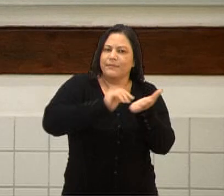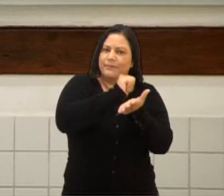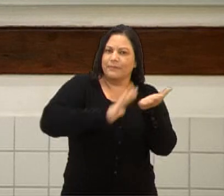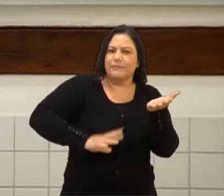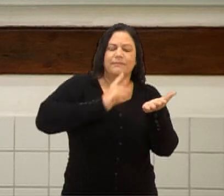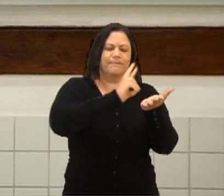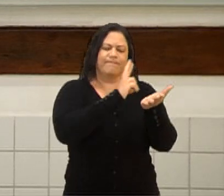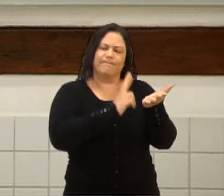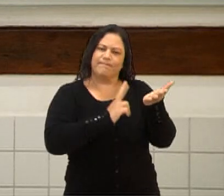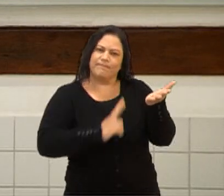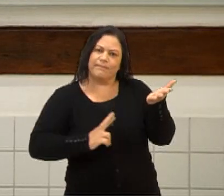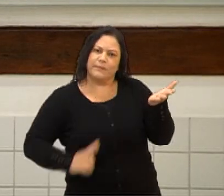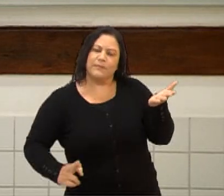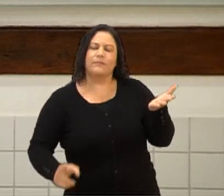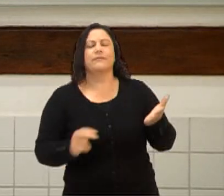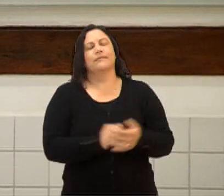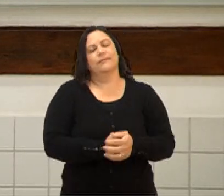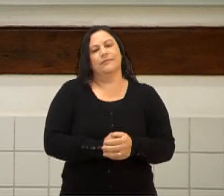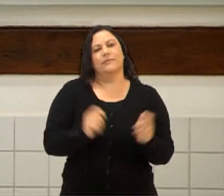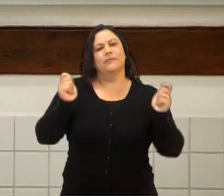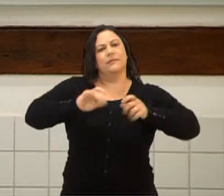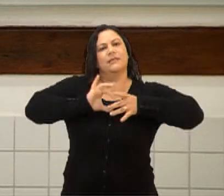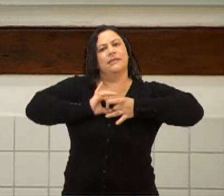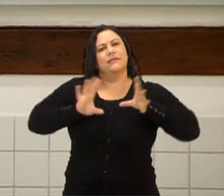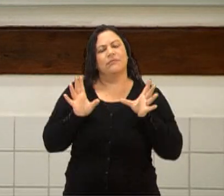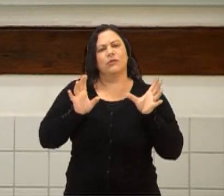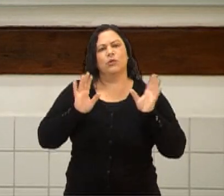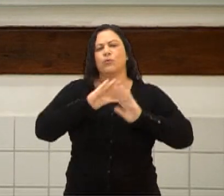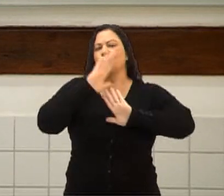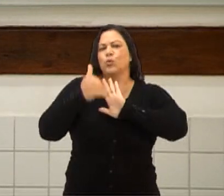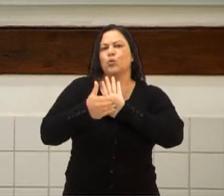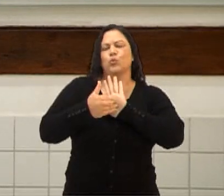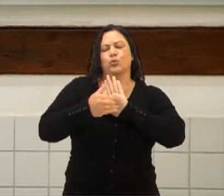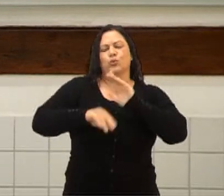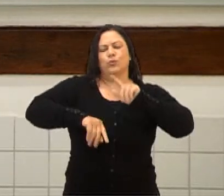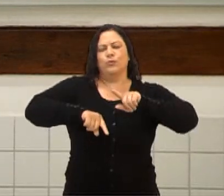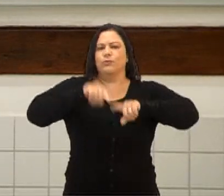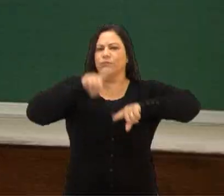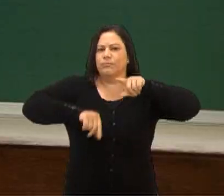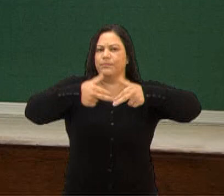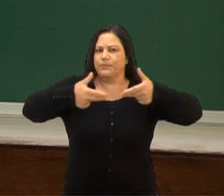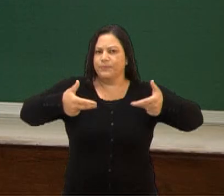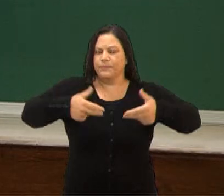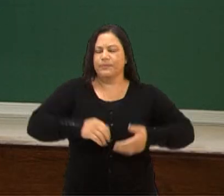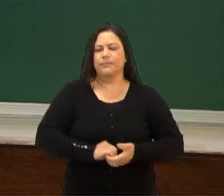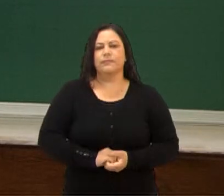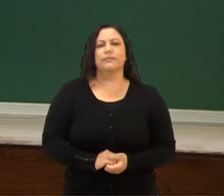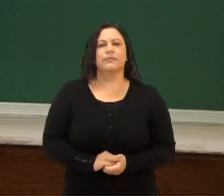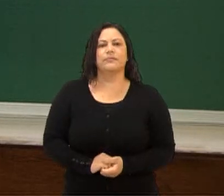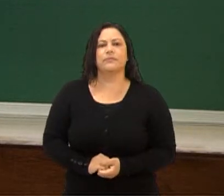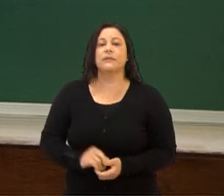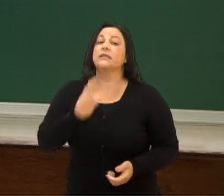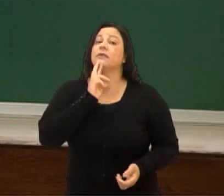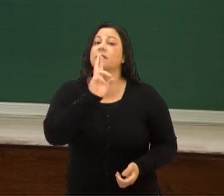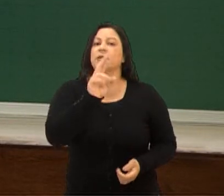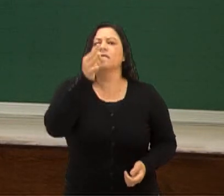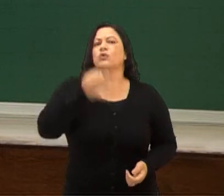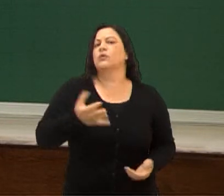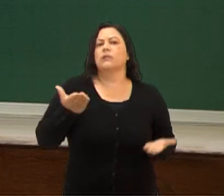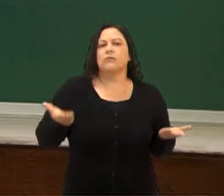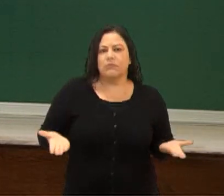tem à disposição todas as ferramentas. Vamos à resolução que você vai entender do que eu estou falando. Vamos ver a alternativa correta